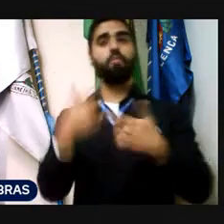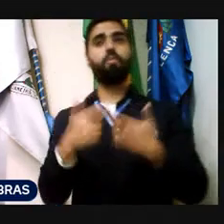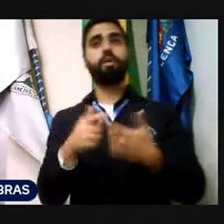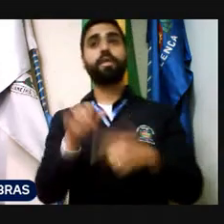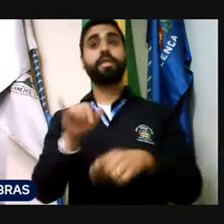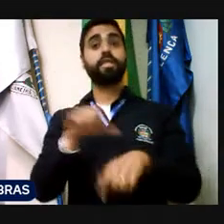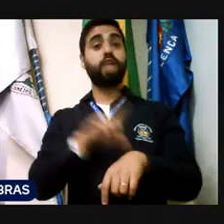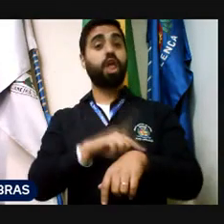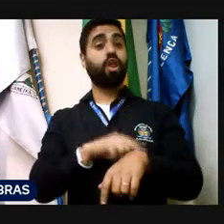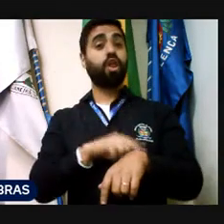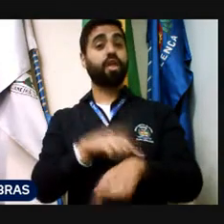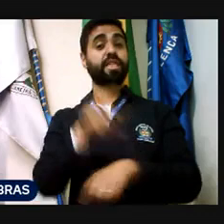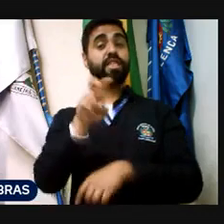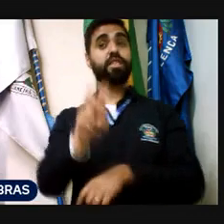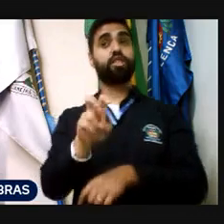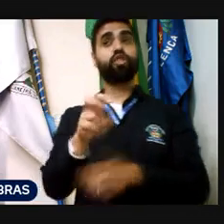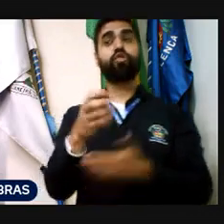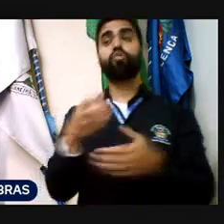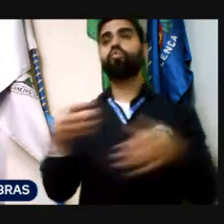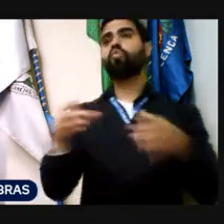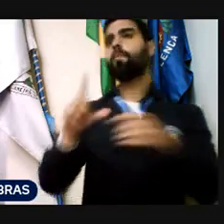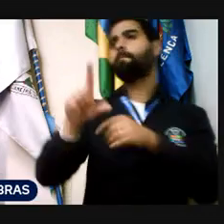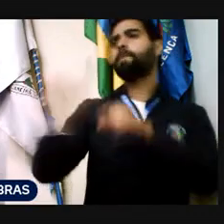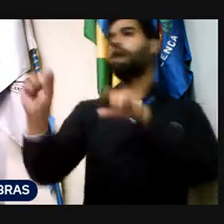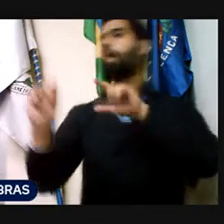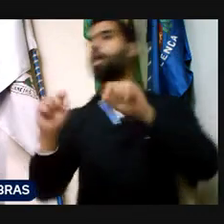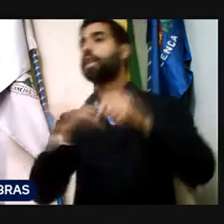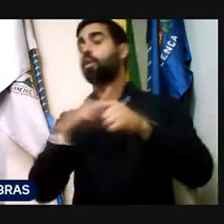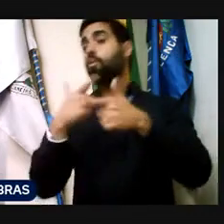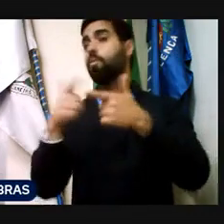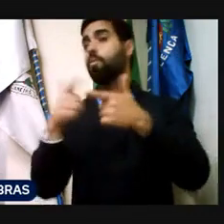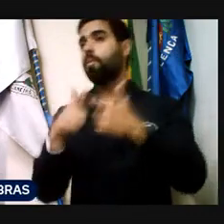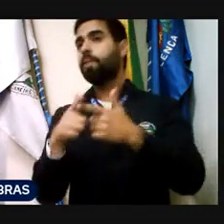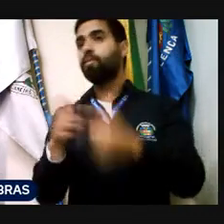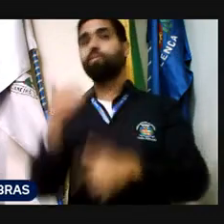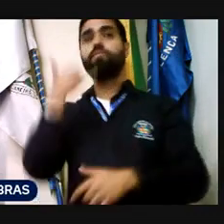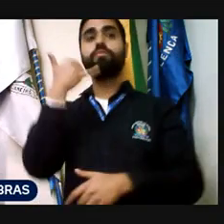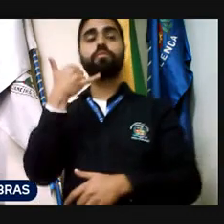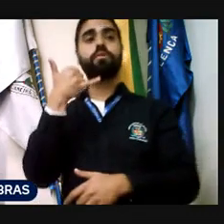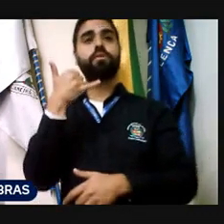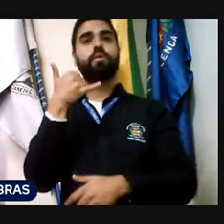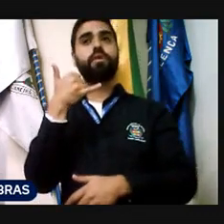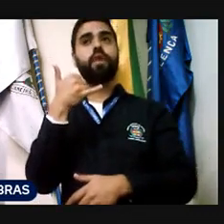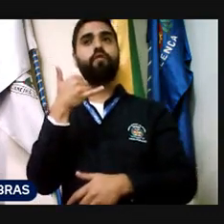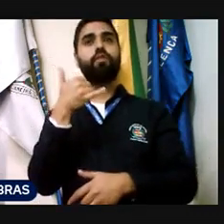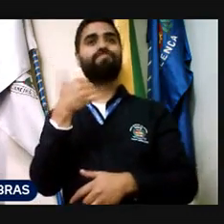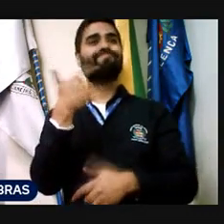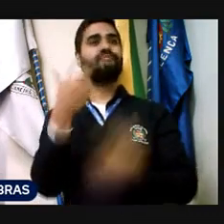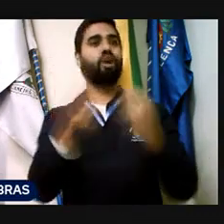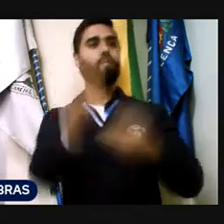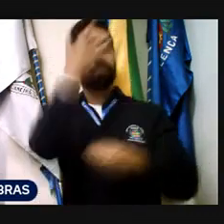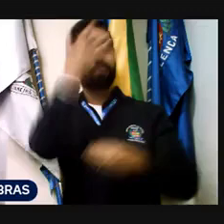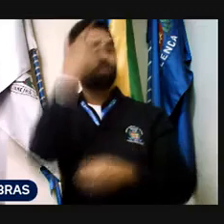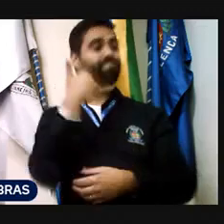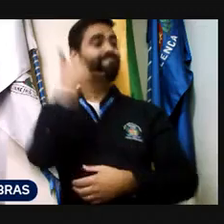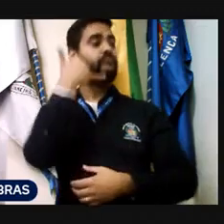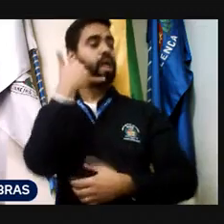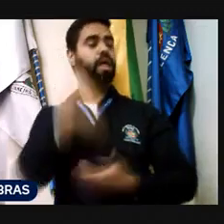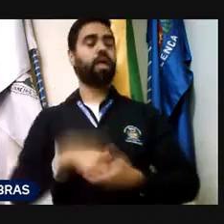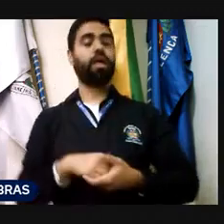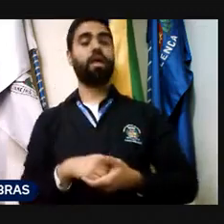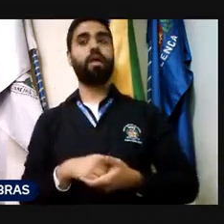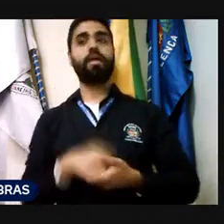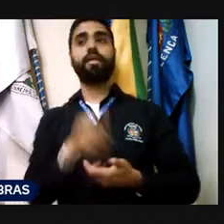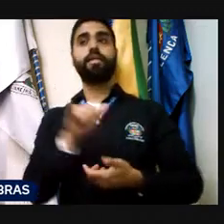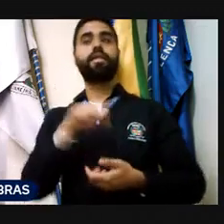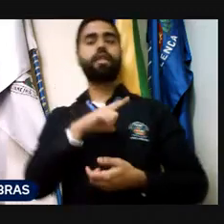as 5 horas, quando as equipes saem para atender alguma ocorrência, o telefone fixo do posto fica inviabilizado para a população. Com o número